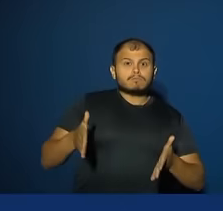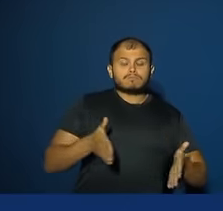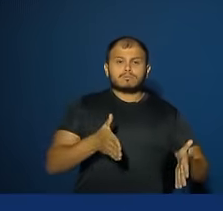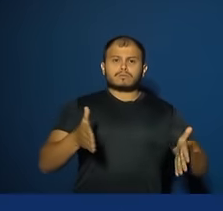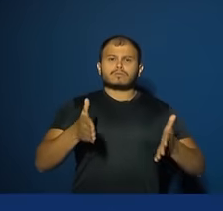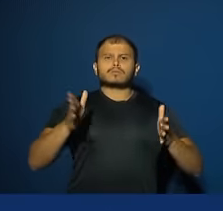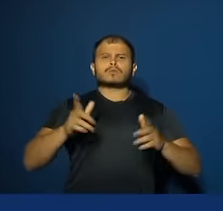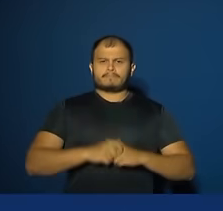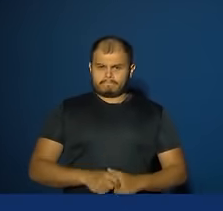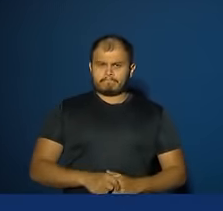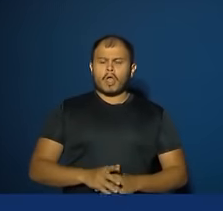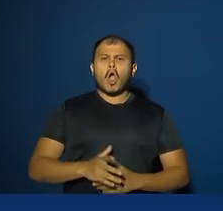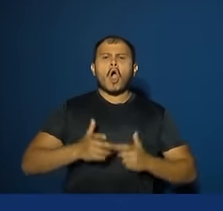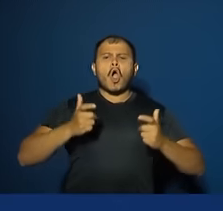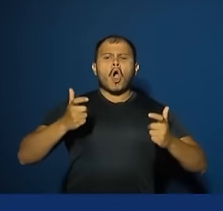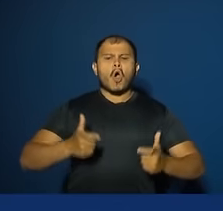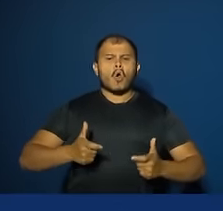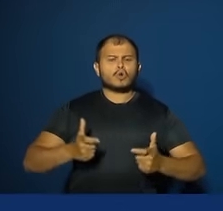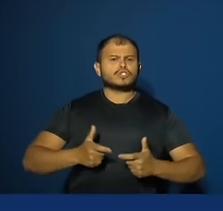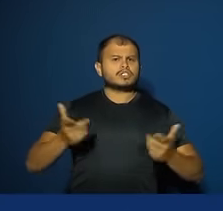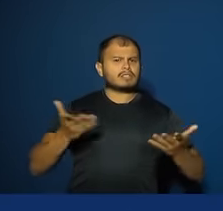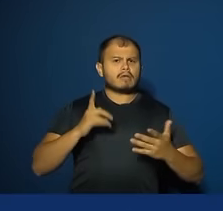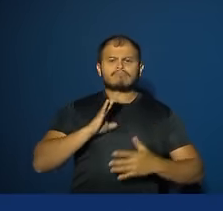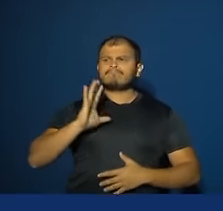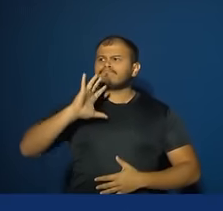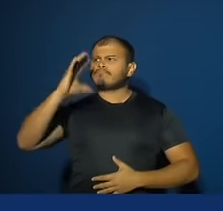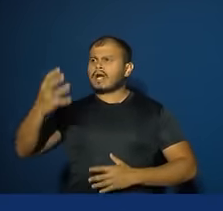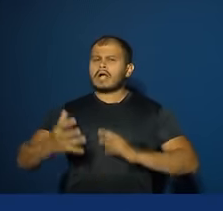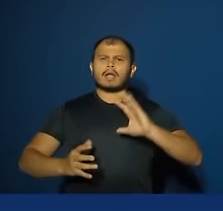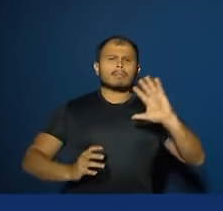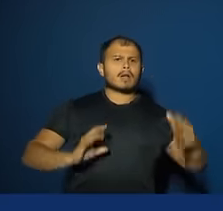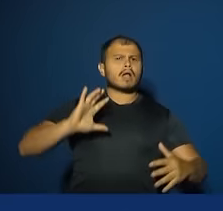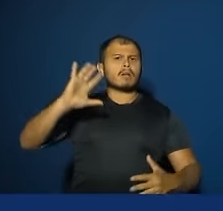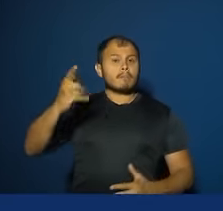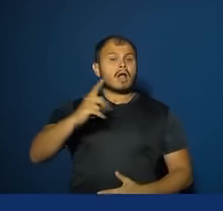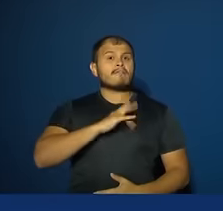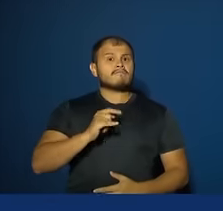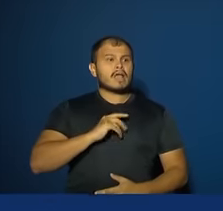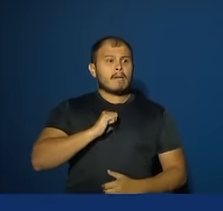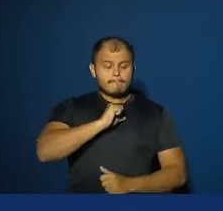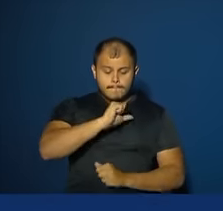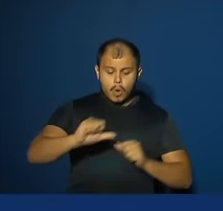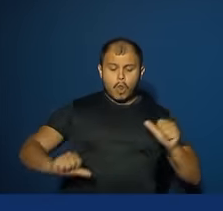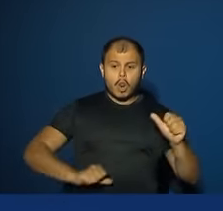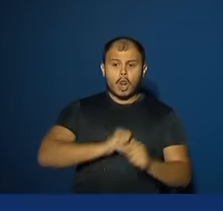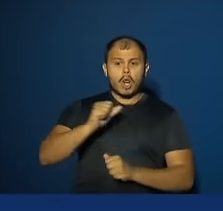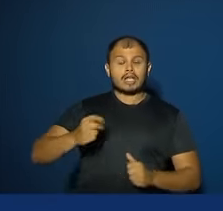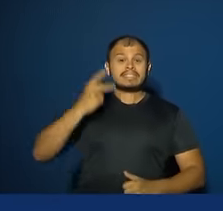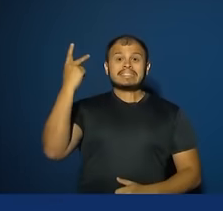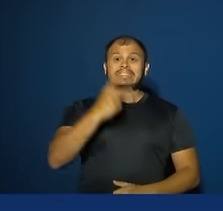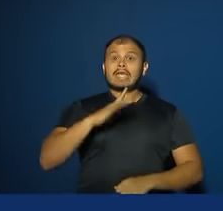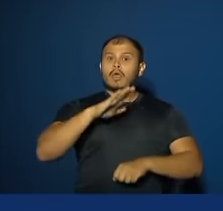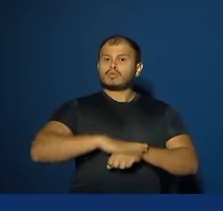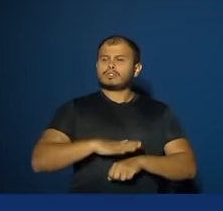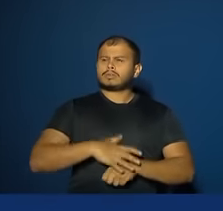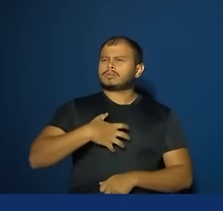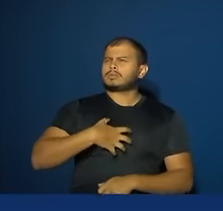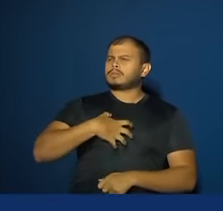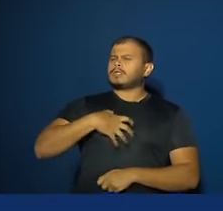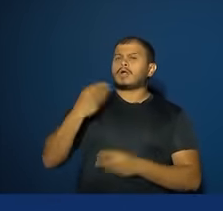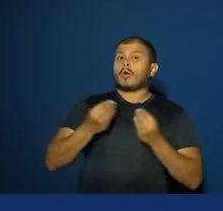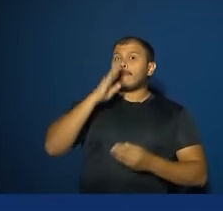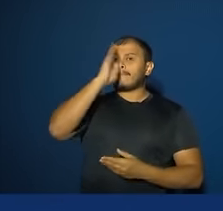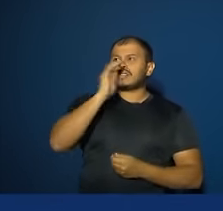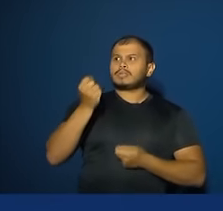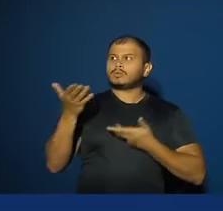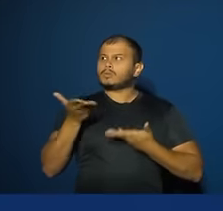medida o que acontece hoje no Oriente Médio muda a sua forma de entender a possibilidade de relação do Brasil com os